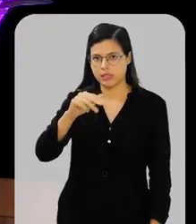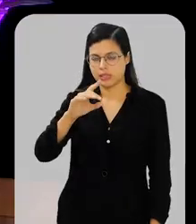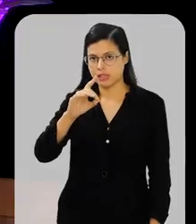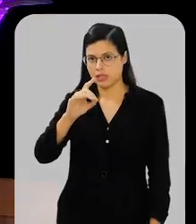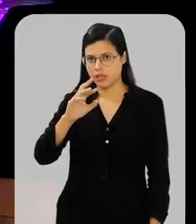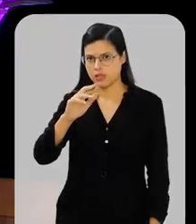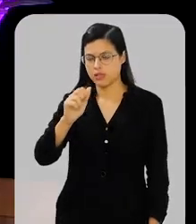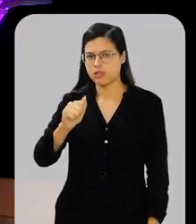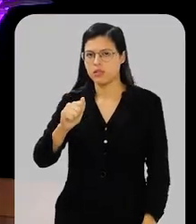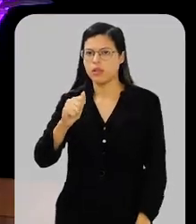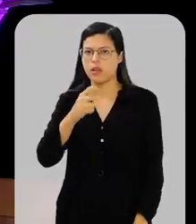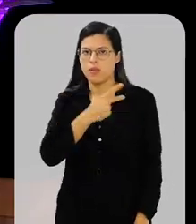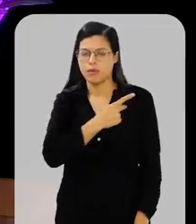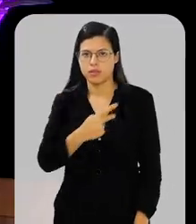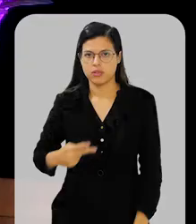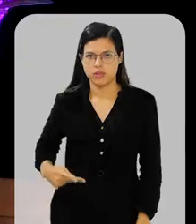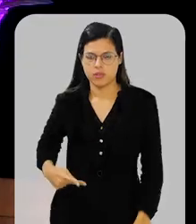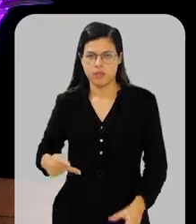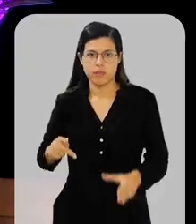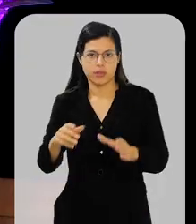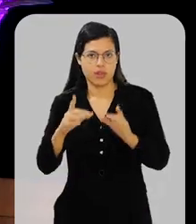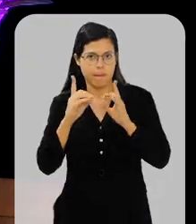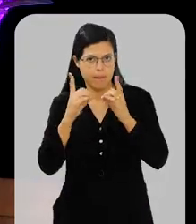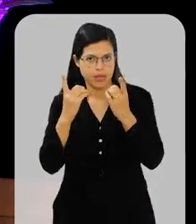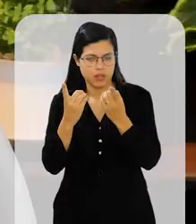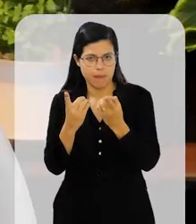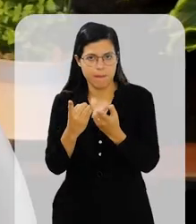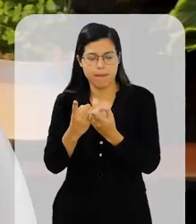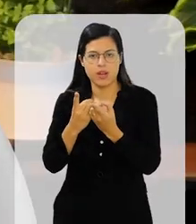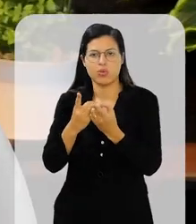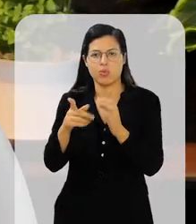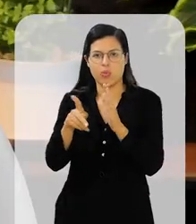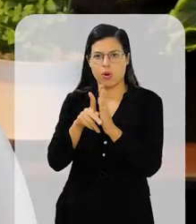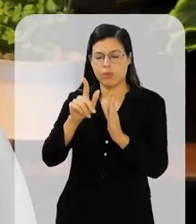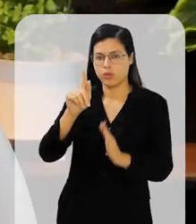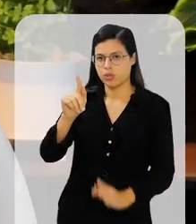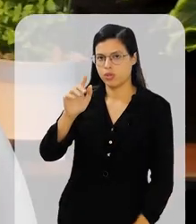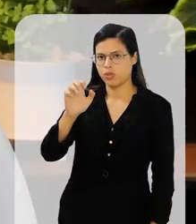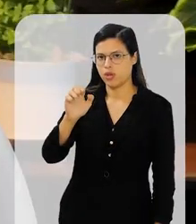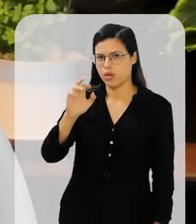Rabelo, presidente do Departamento de Gerontologia da